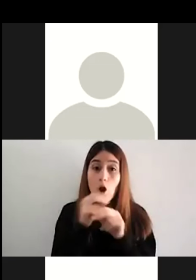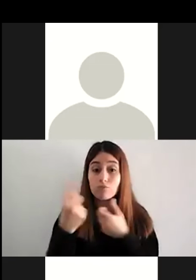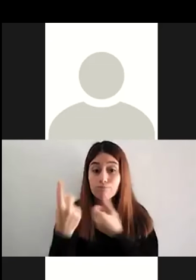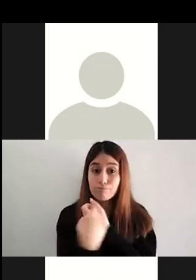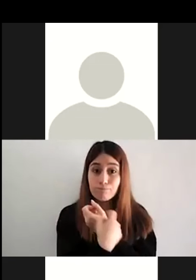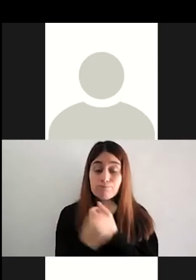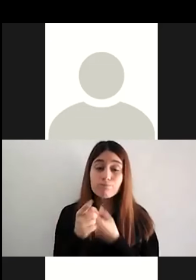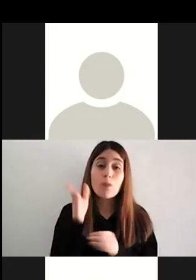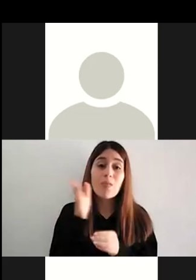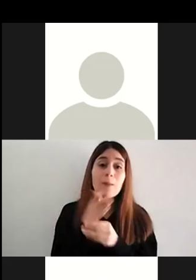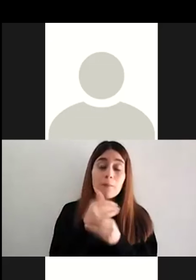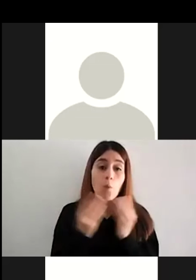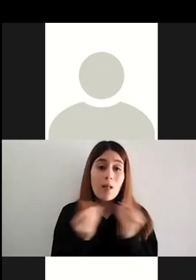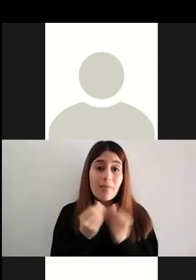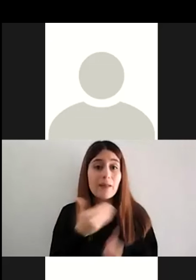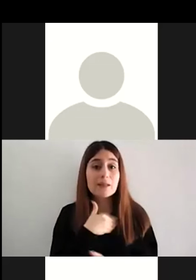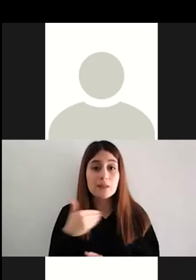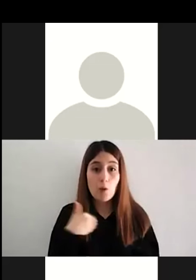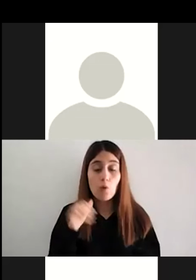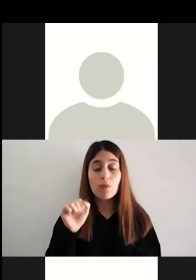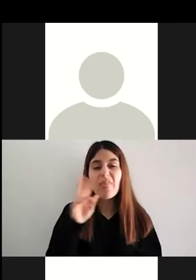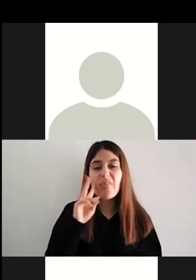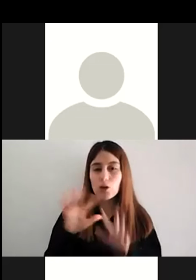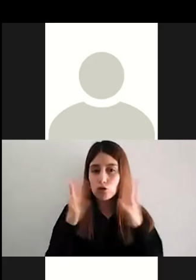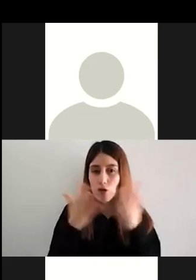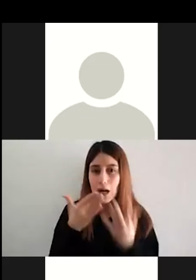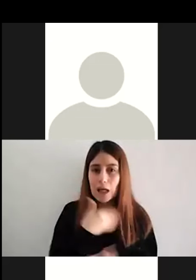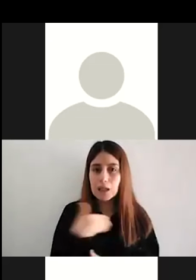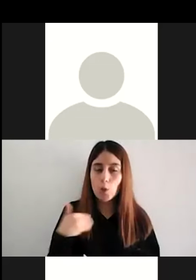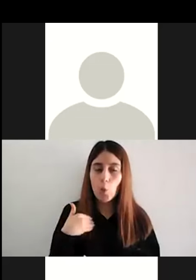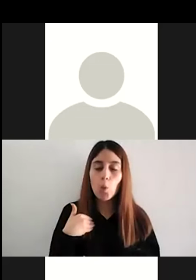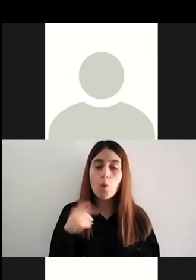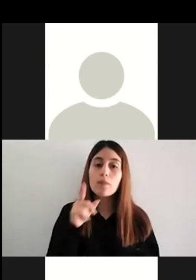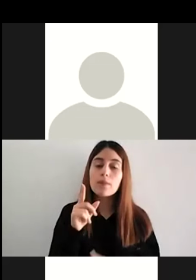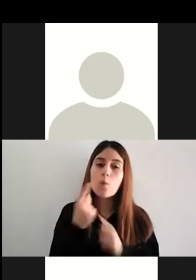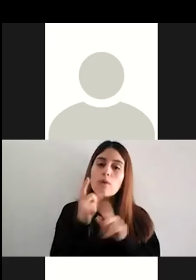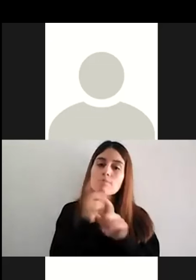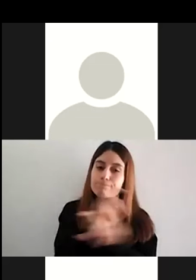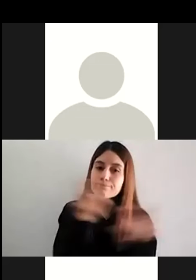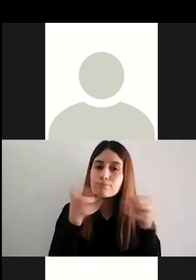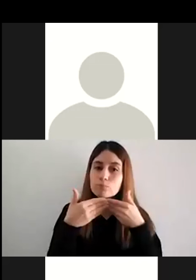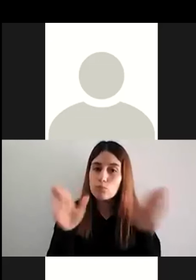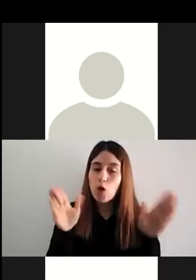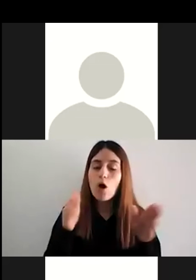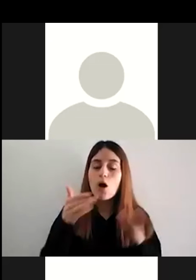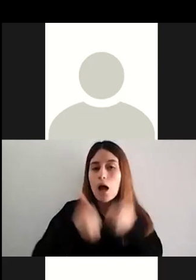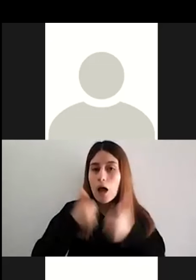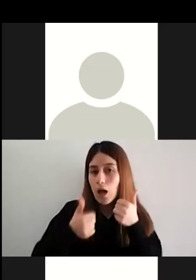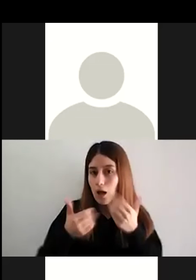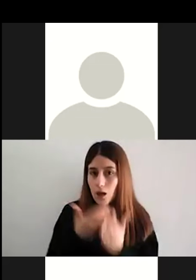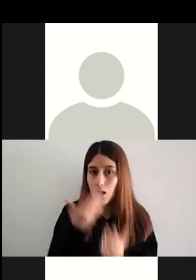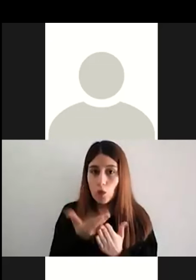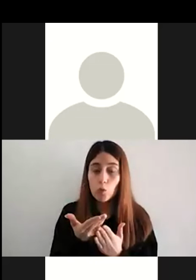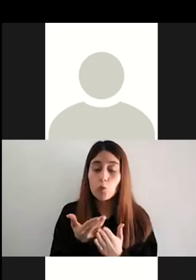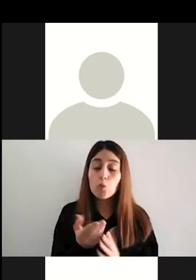de Qualidade da Saúde, da Direção-Geral da Saúde, lançou um aviso de abertura de candidaturas,